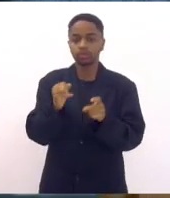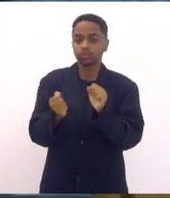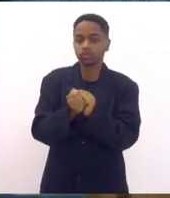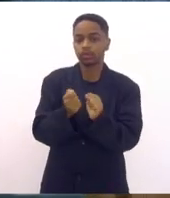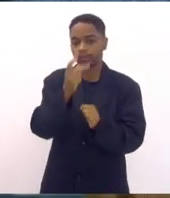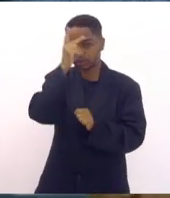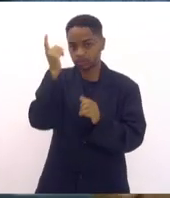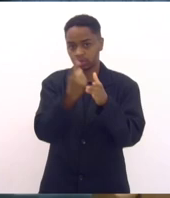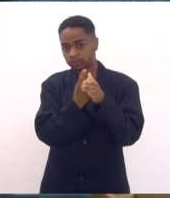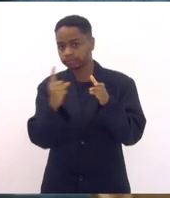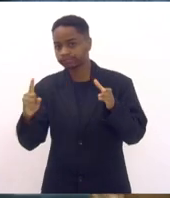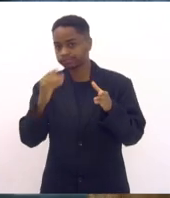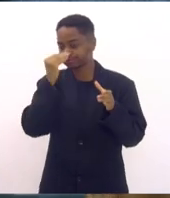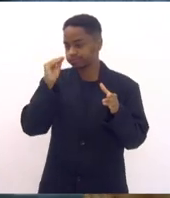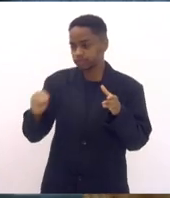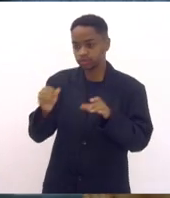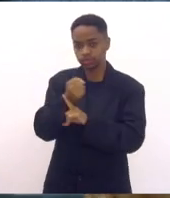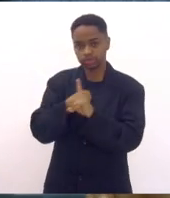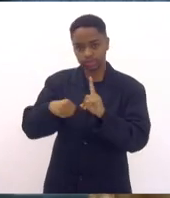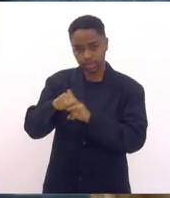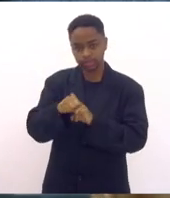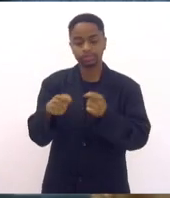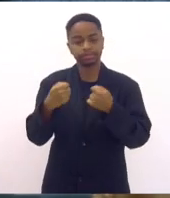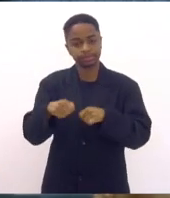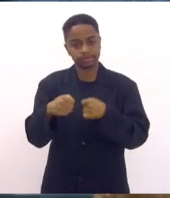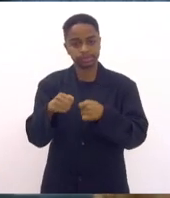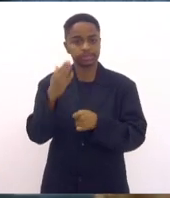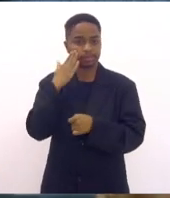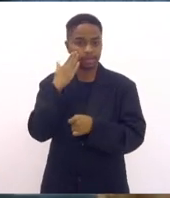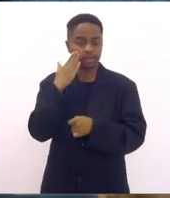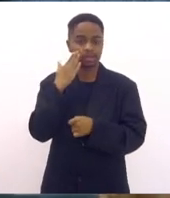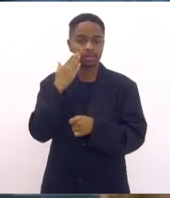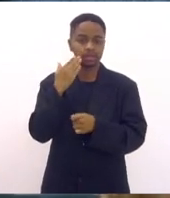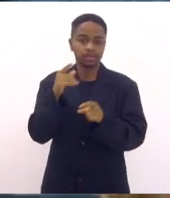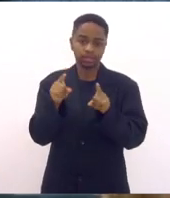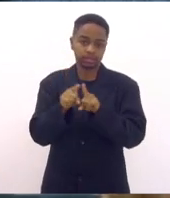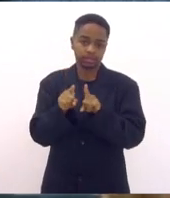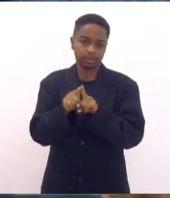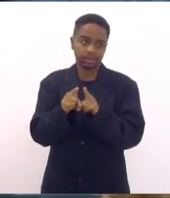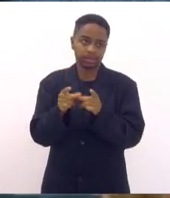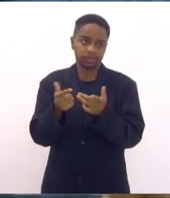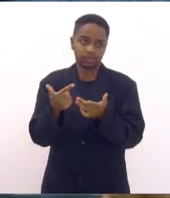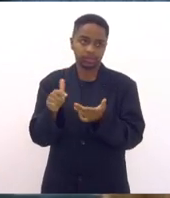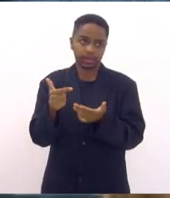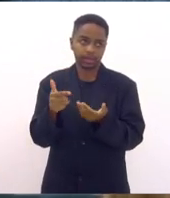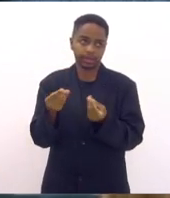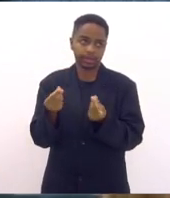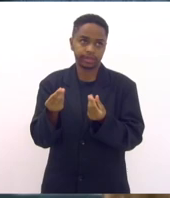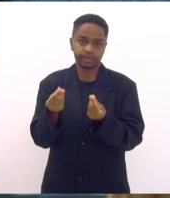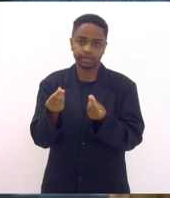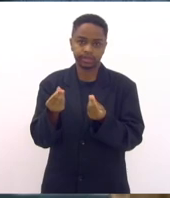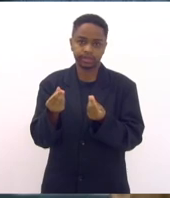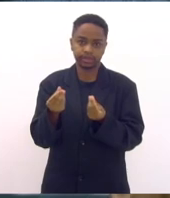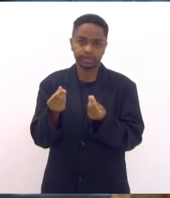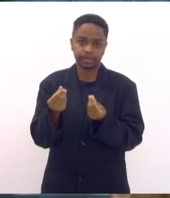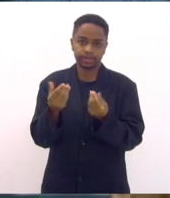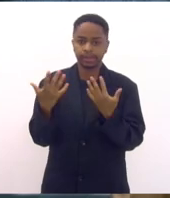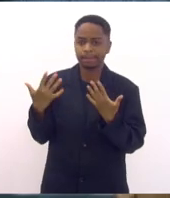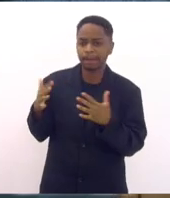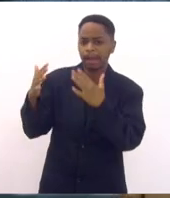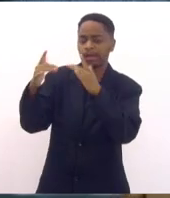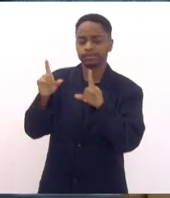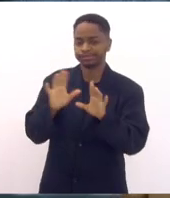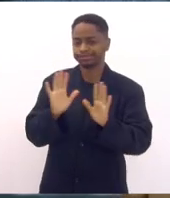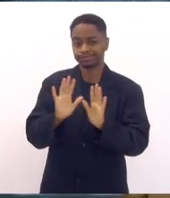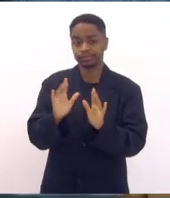rejeitadas na na sociedade tem que esperar que não é de se esperar muito eh das por parte das pessoas e sim